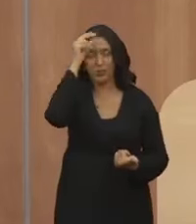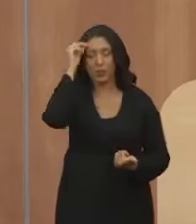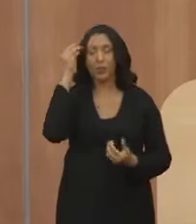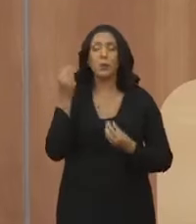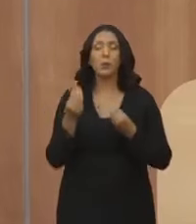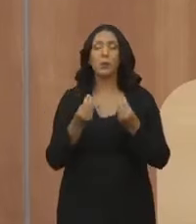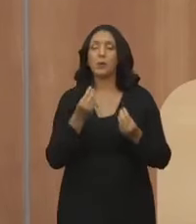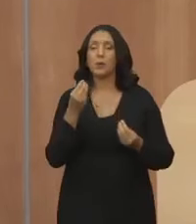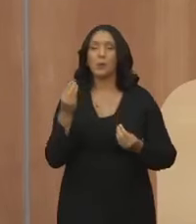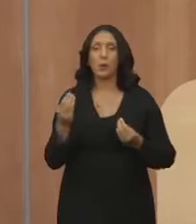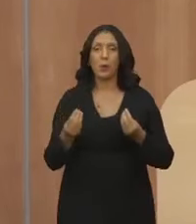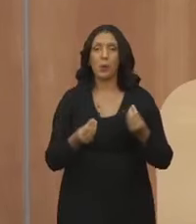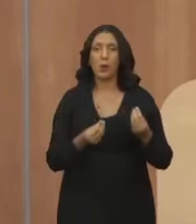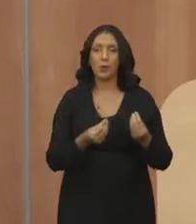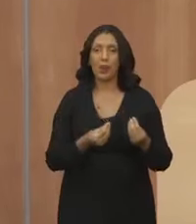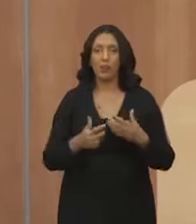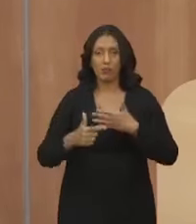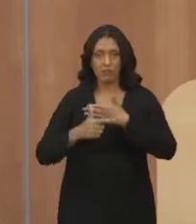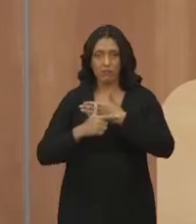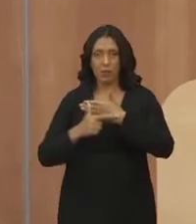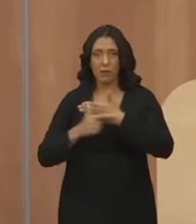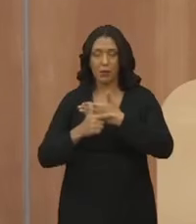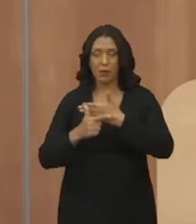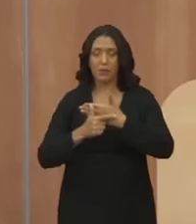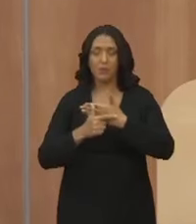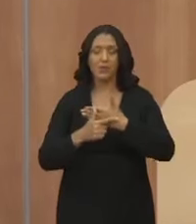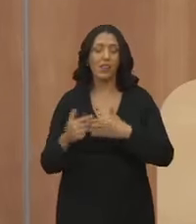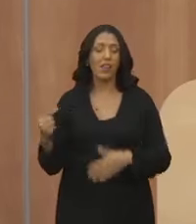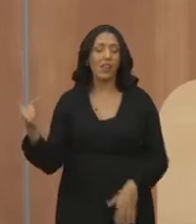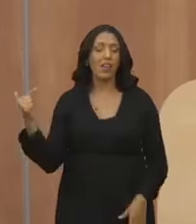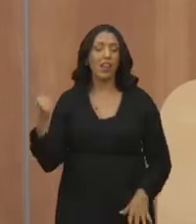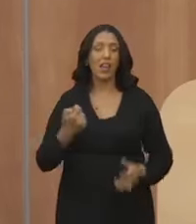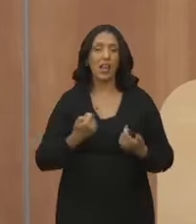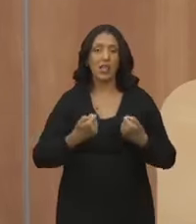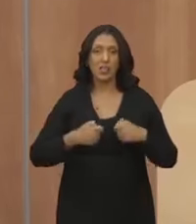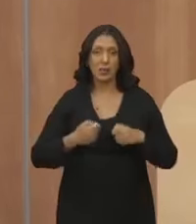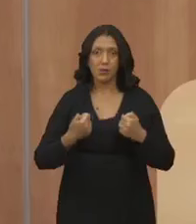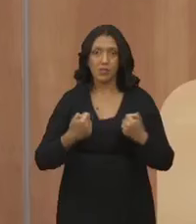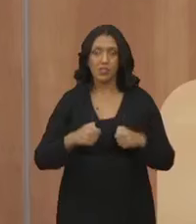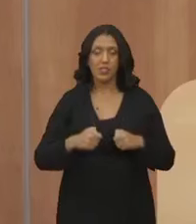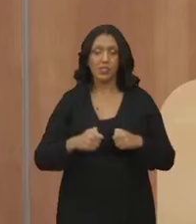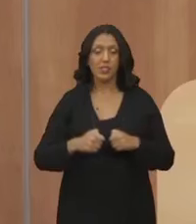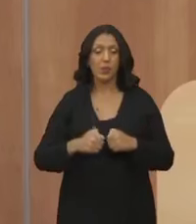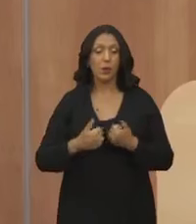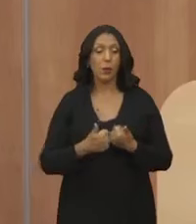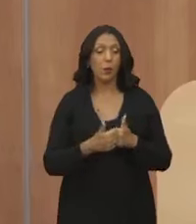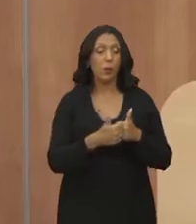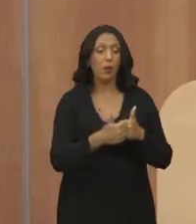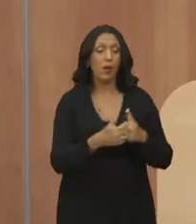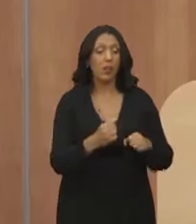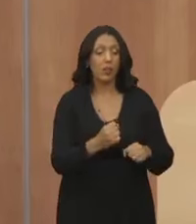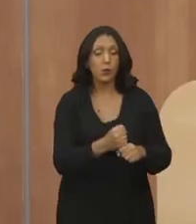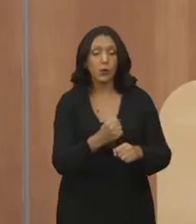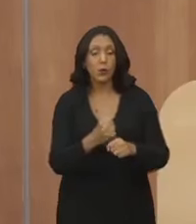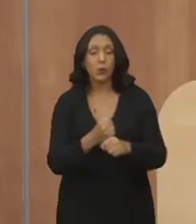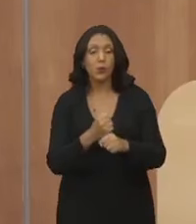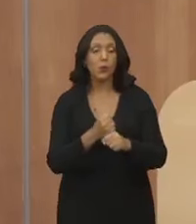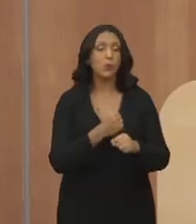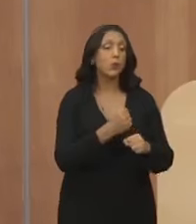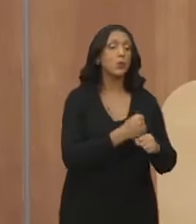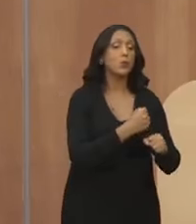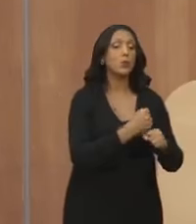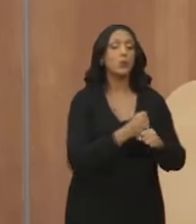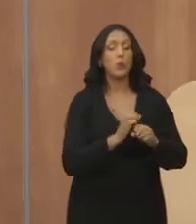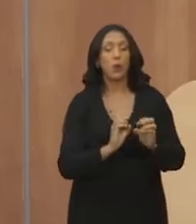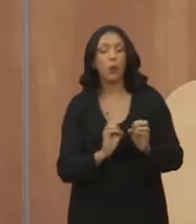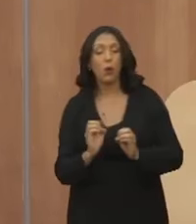compete ao subprefeito acompanhar obras da região. Compete ao subprefeito esclarecer